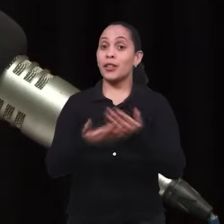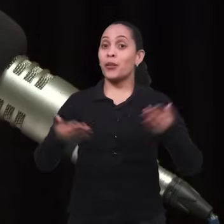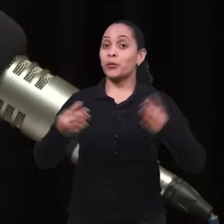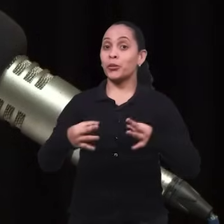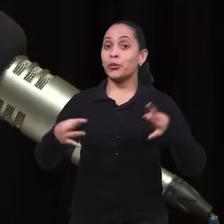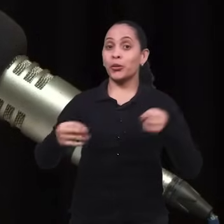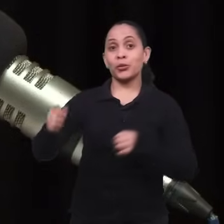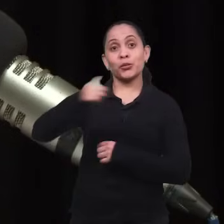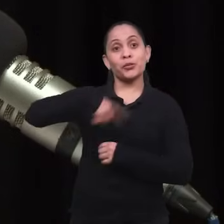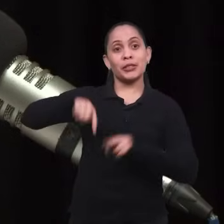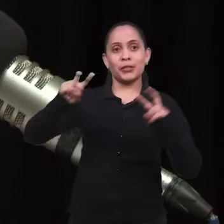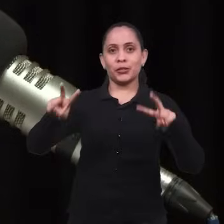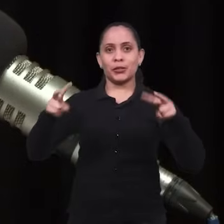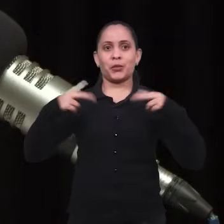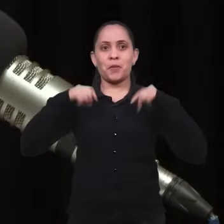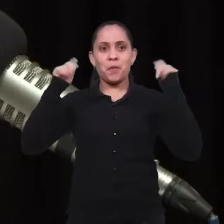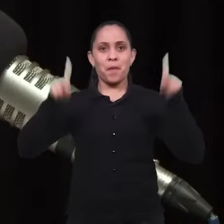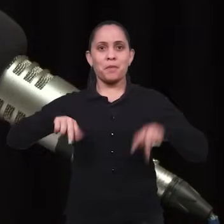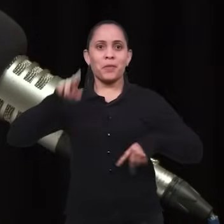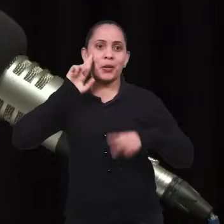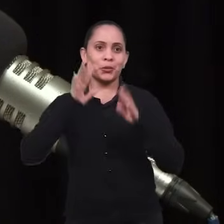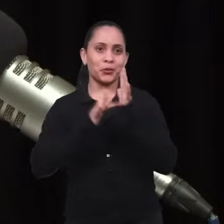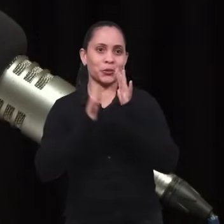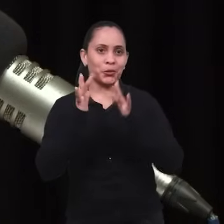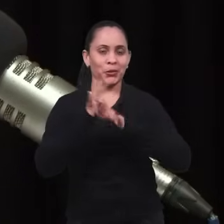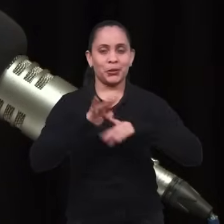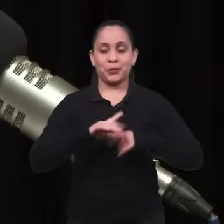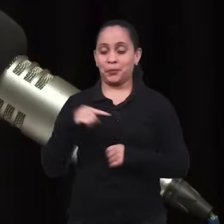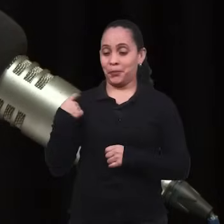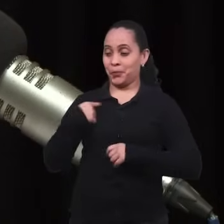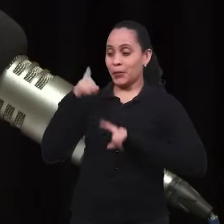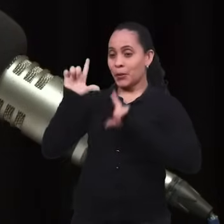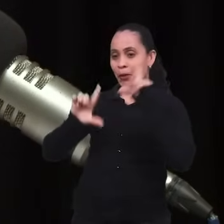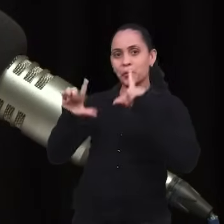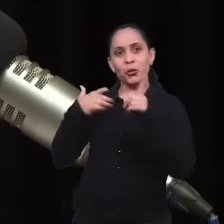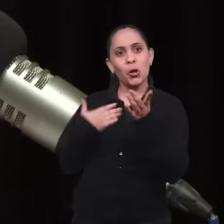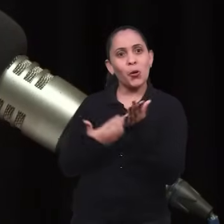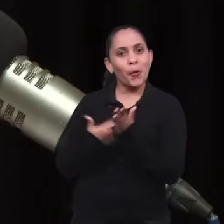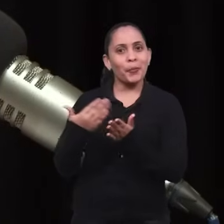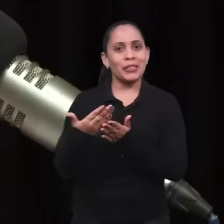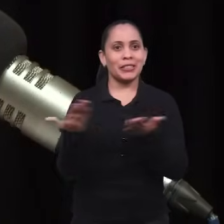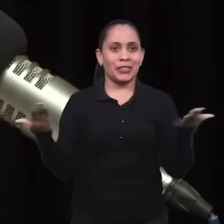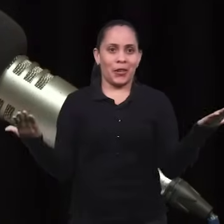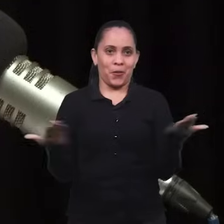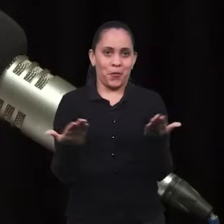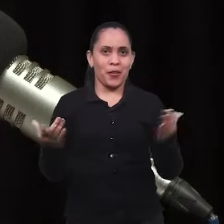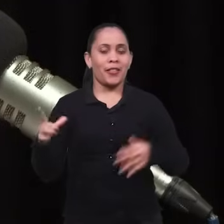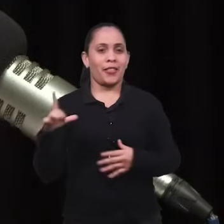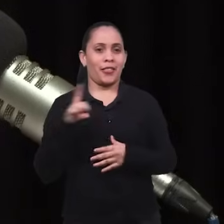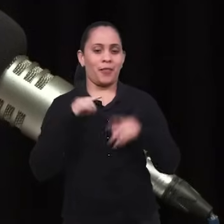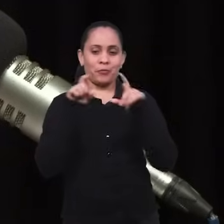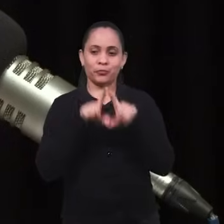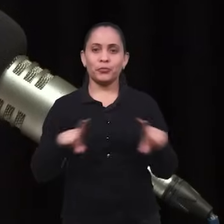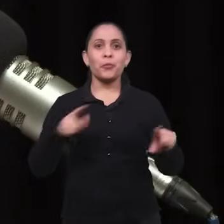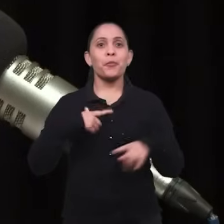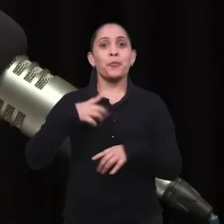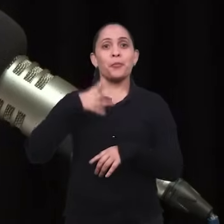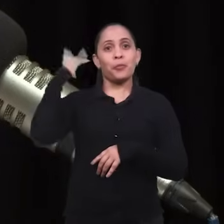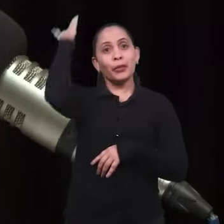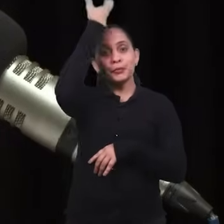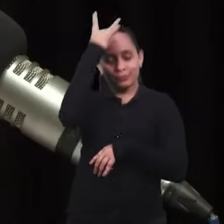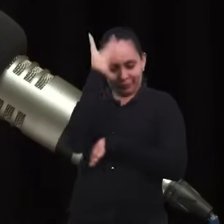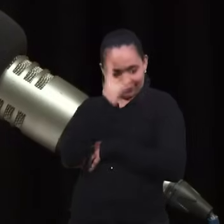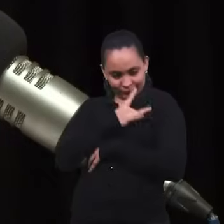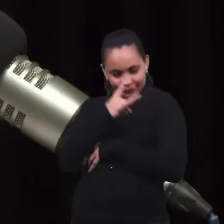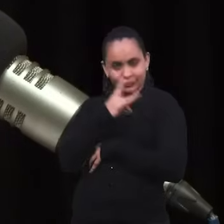Eu saúdo todos vocês que nos assistem com a paz do Senhor Jesus. O programa que estamos começando agora tem por título Batismo com